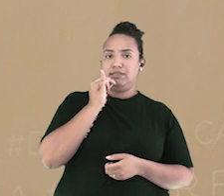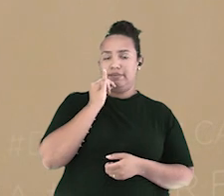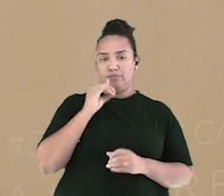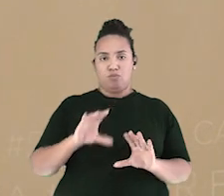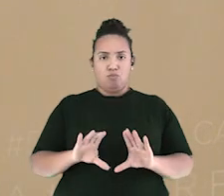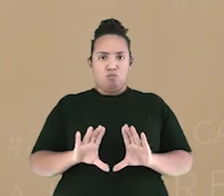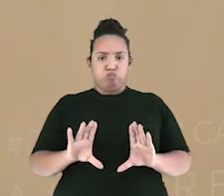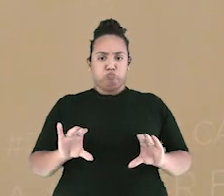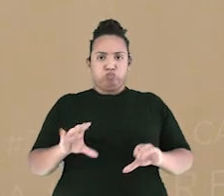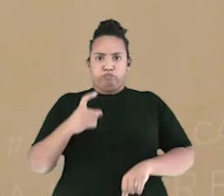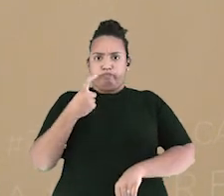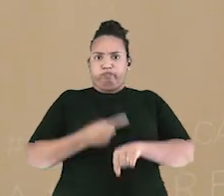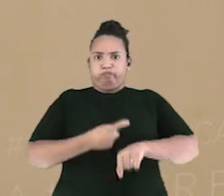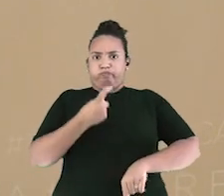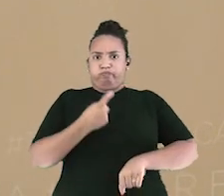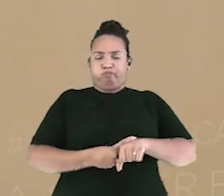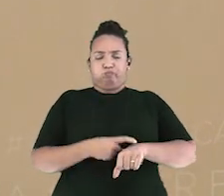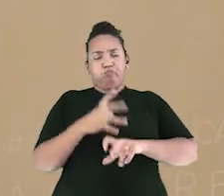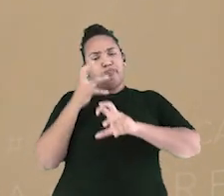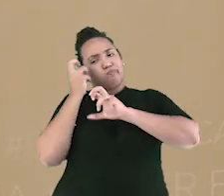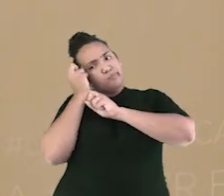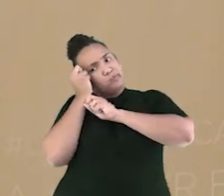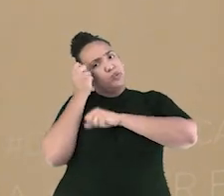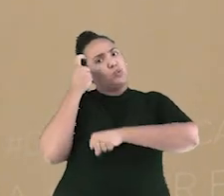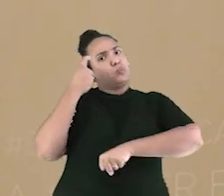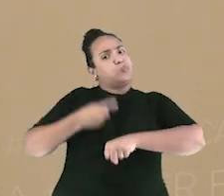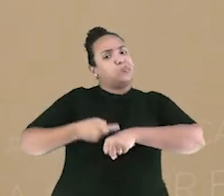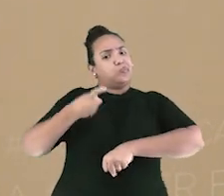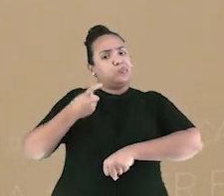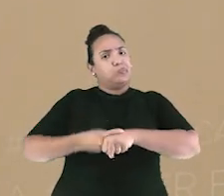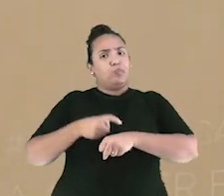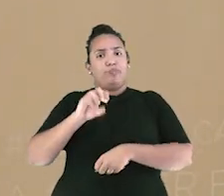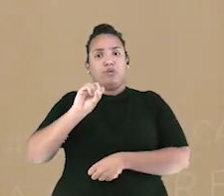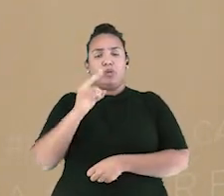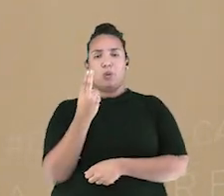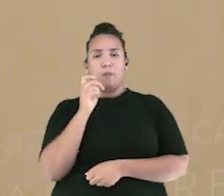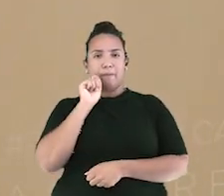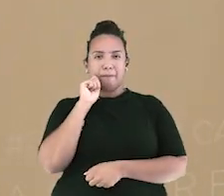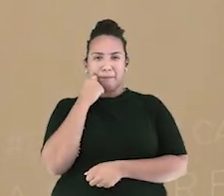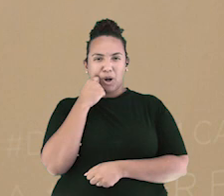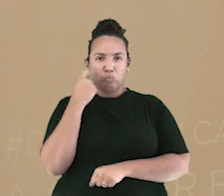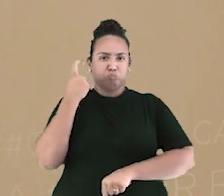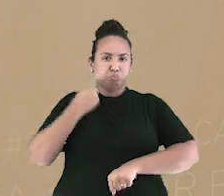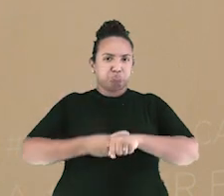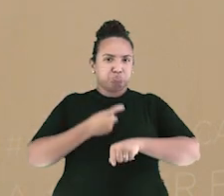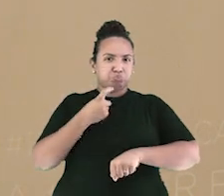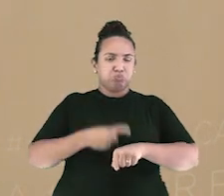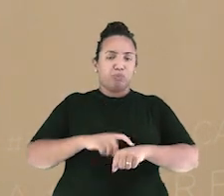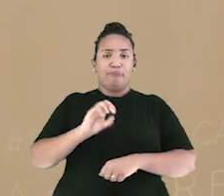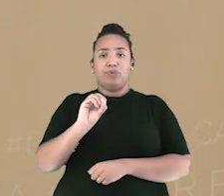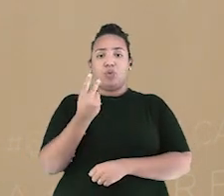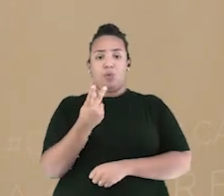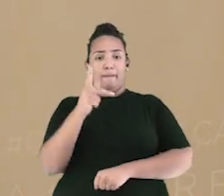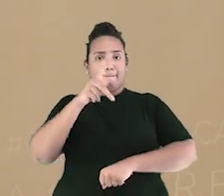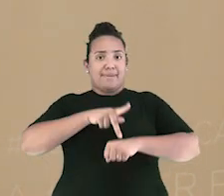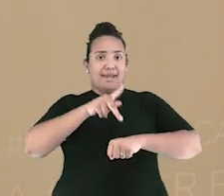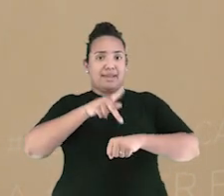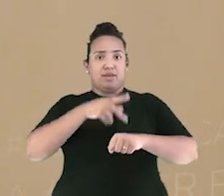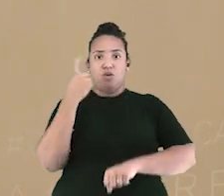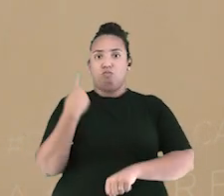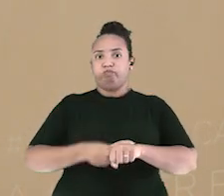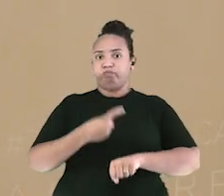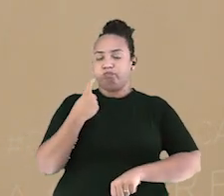colchão, duro, muito duro para se deitar, um pão dormido muito duro para se morder, ou uma pedra muito dura para se